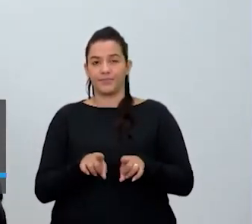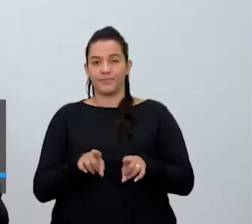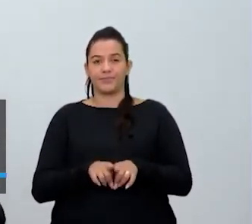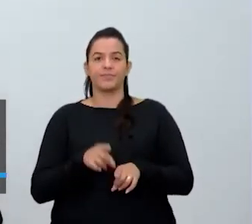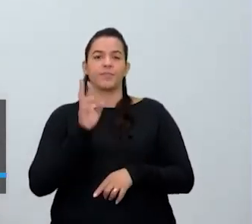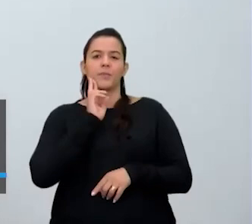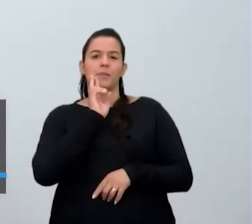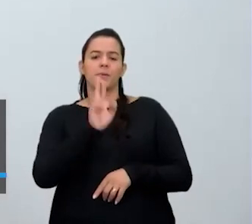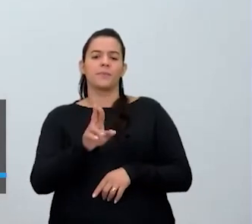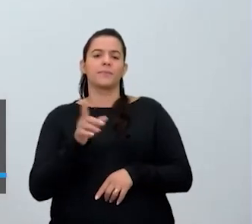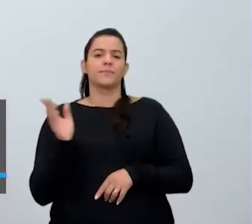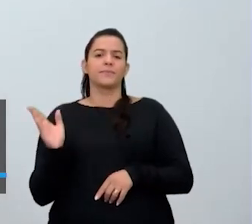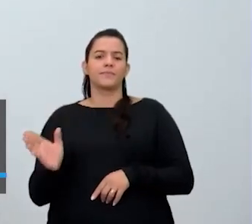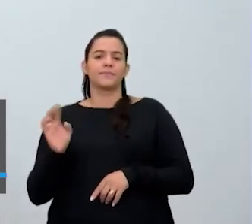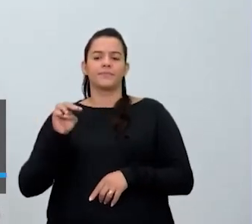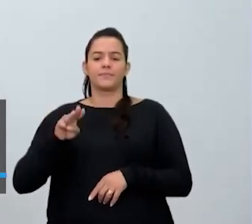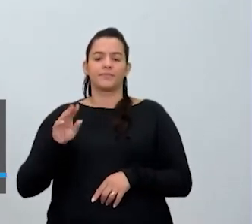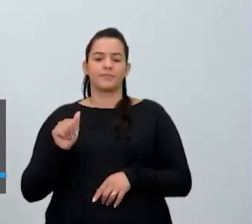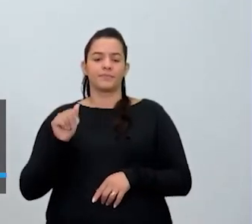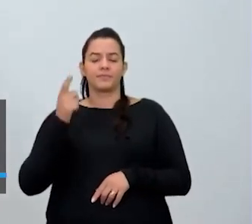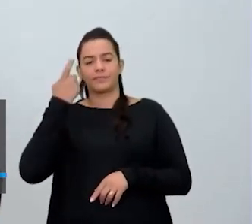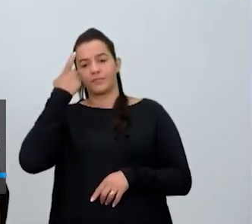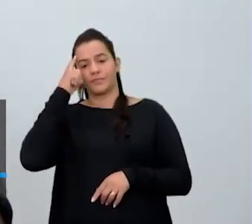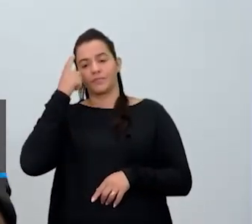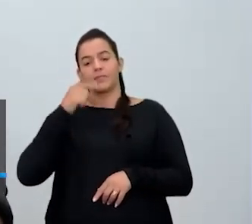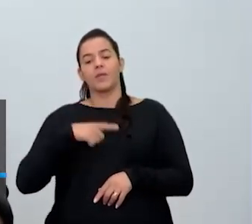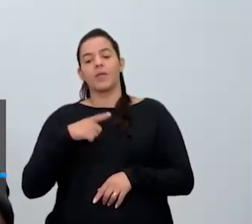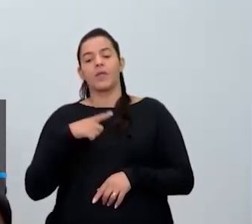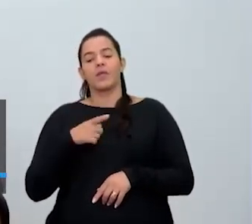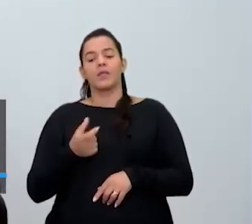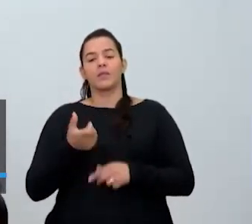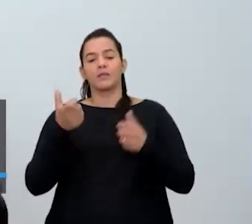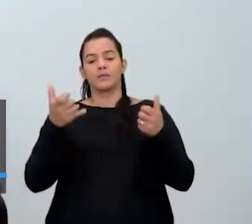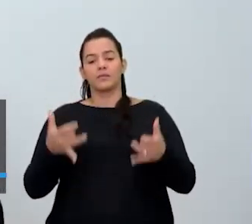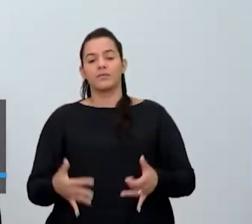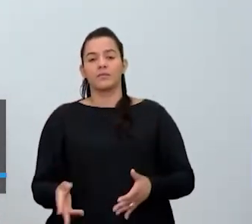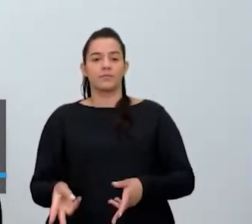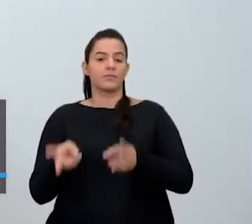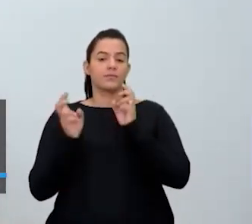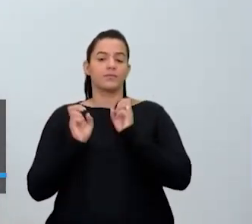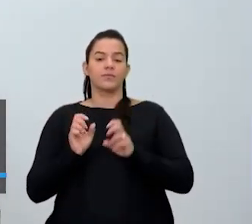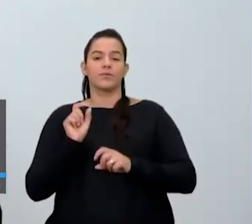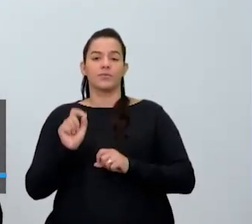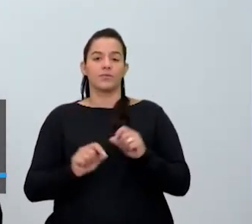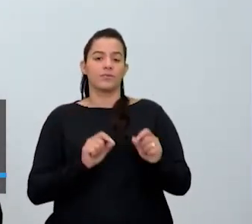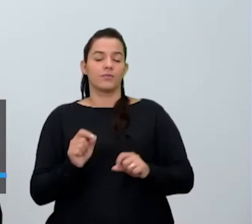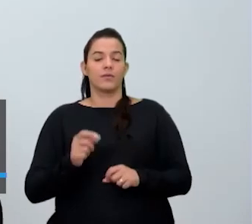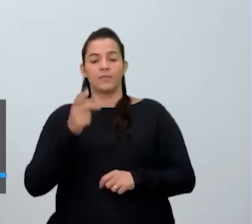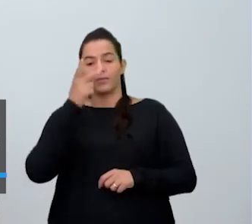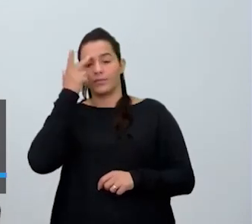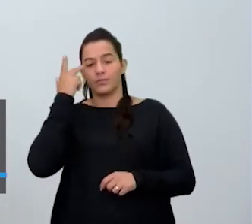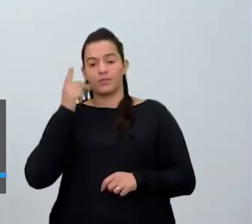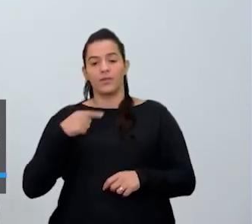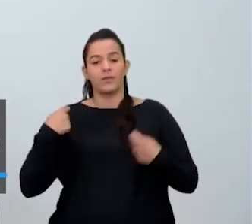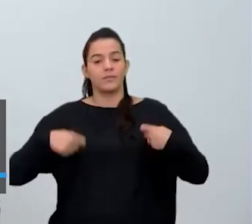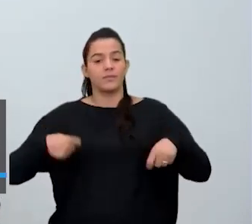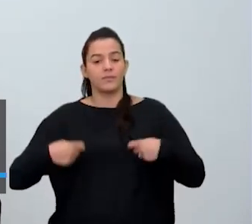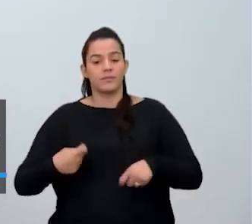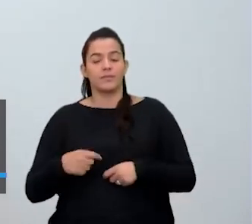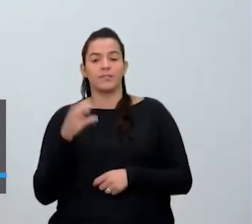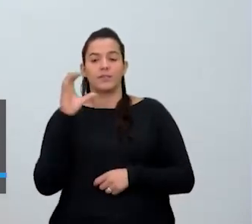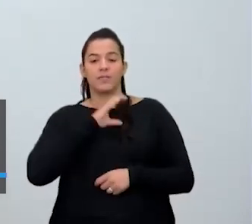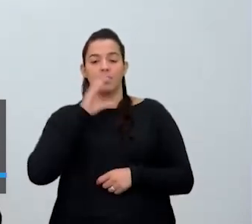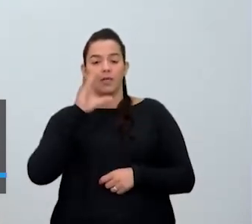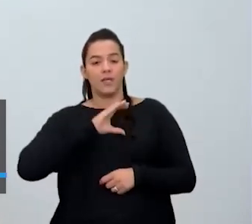resposta da professora Maria Fernanda, uma questão que você deve ter notado junto comigo. O refugiado é uma pessoa que tem pressa. É